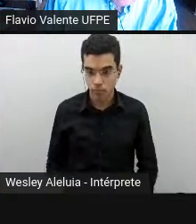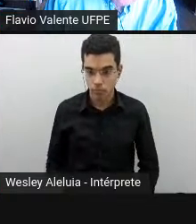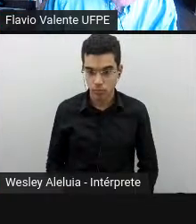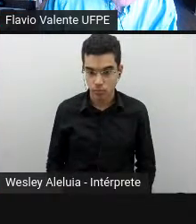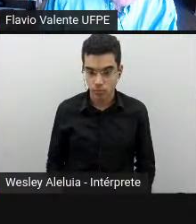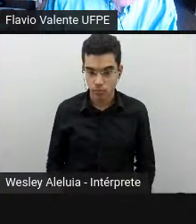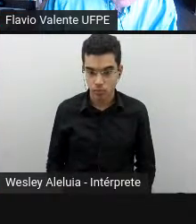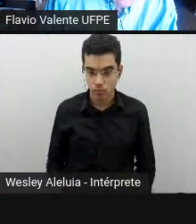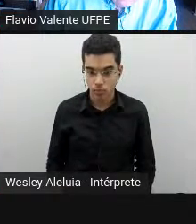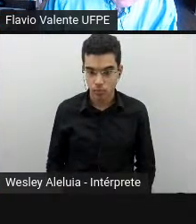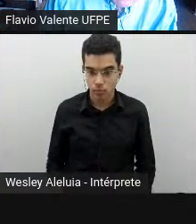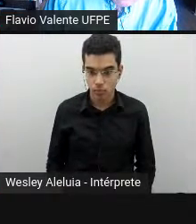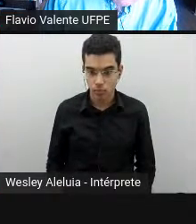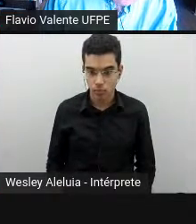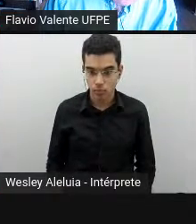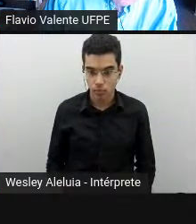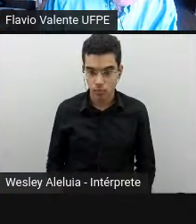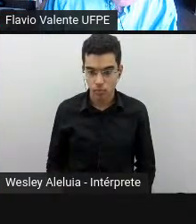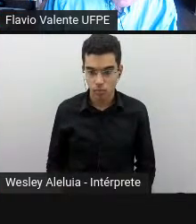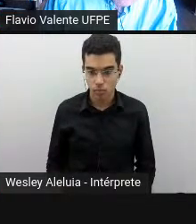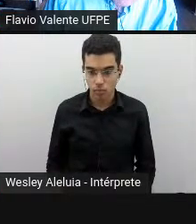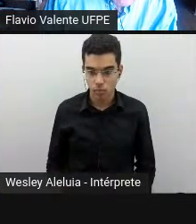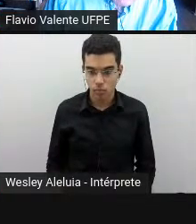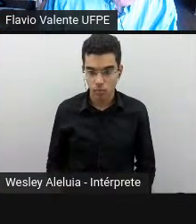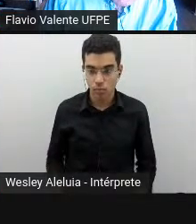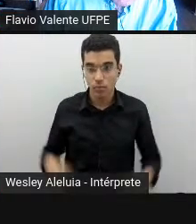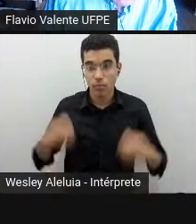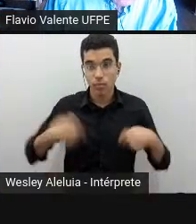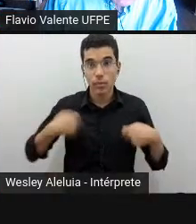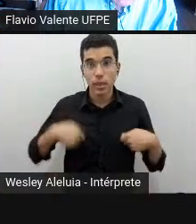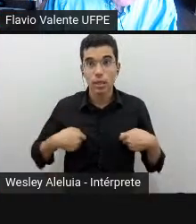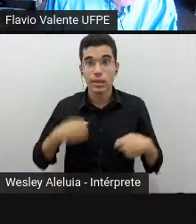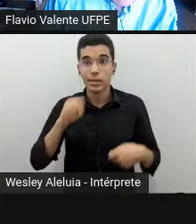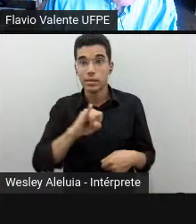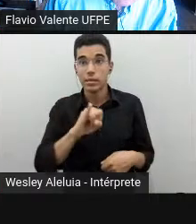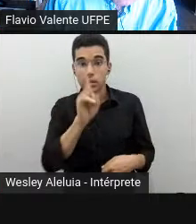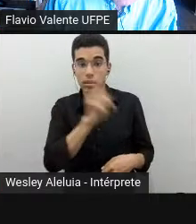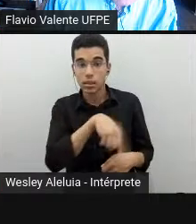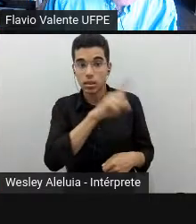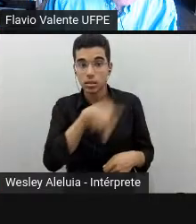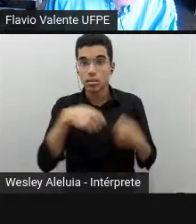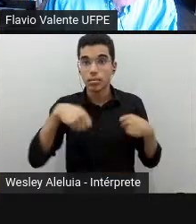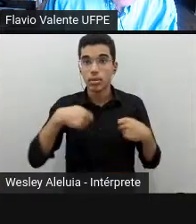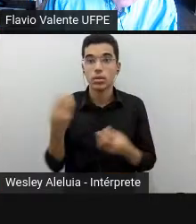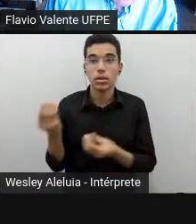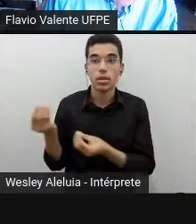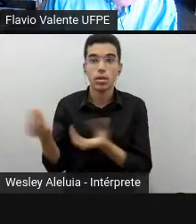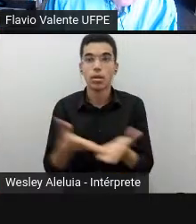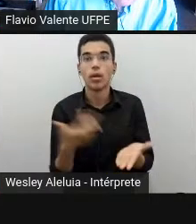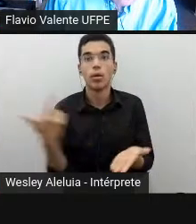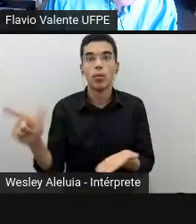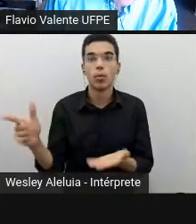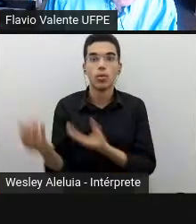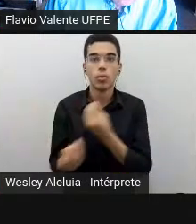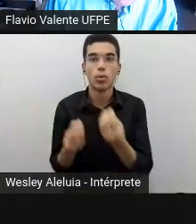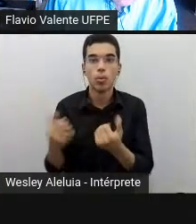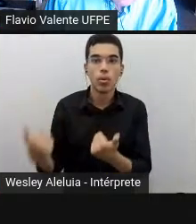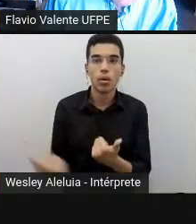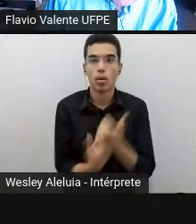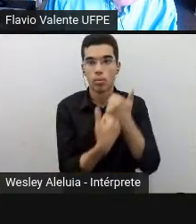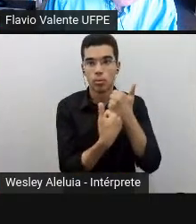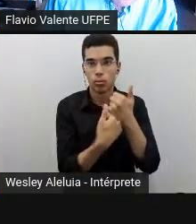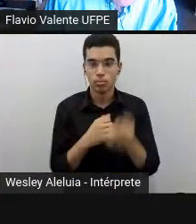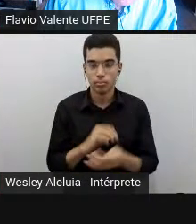esses cortes. A segunda é uma obrigação de proteger, essa é uma obrigação positiva. O Estado deve impedir